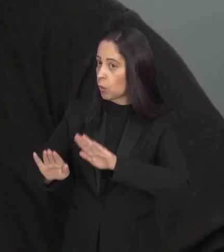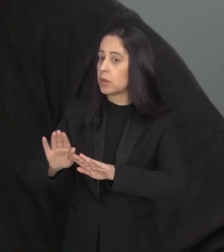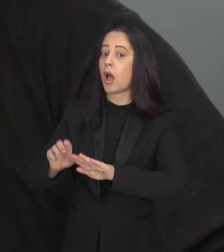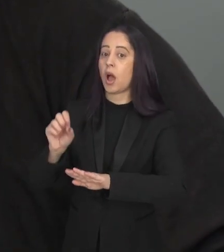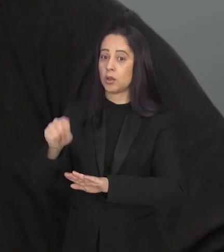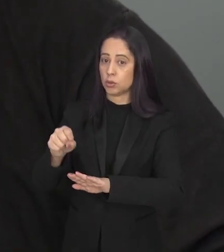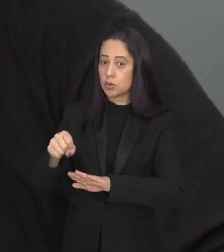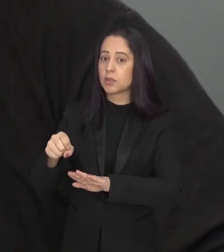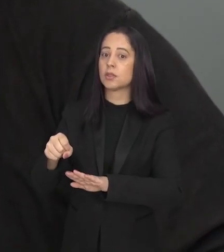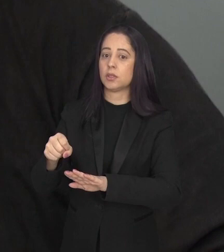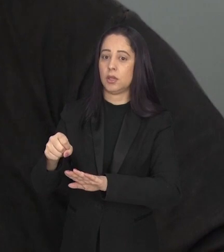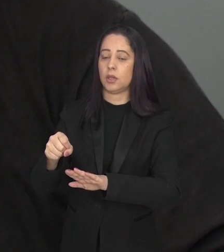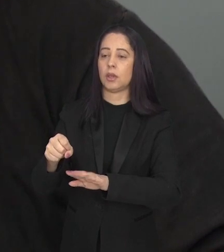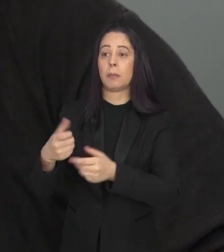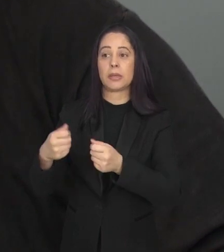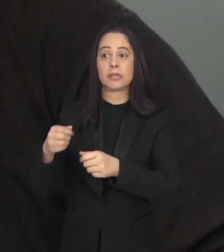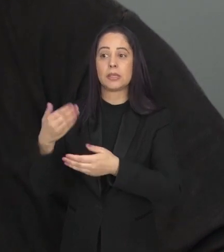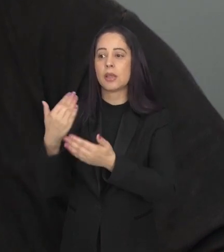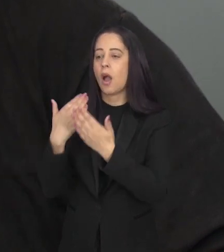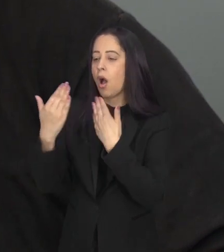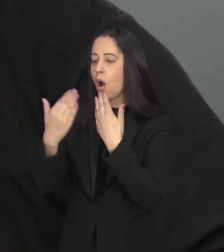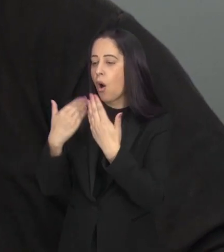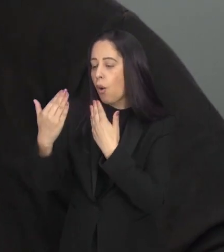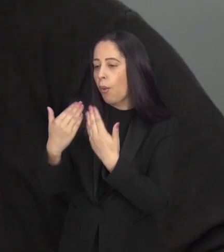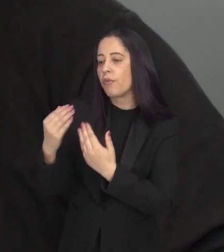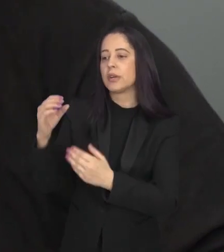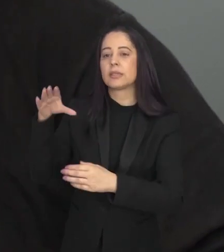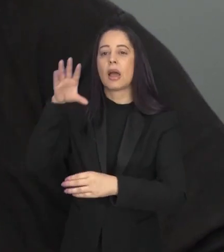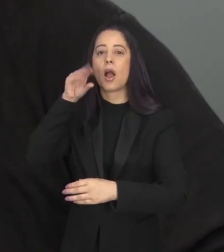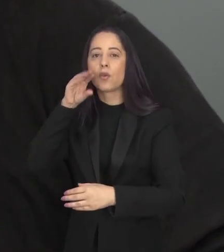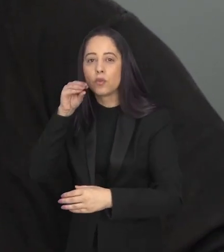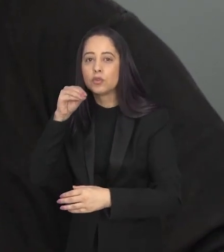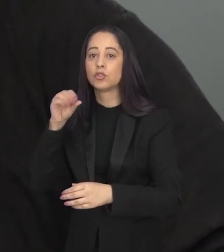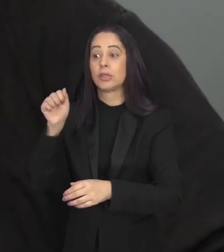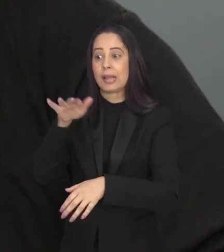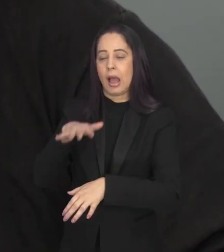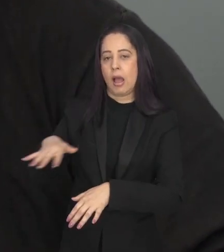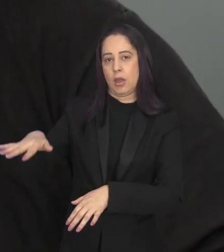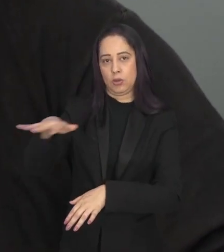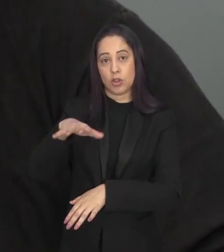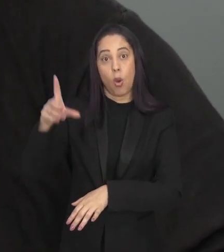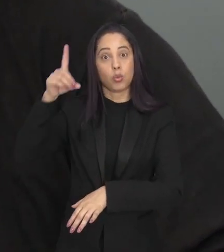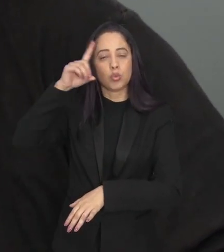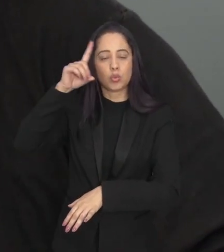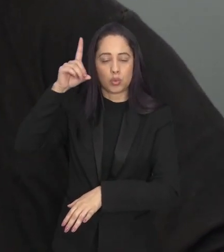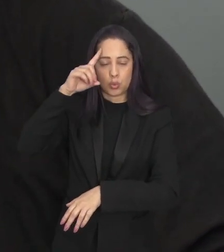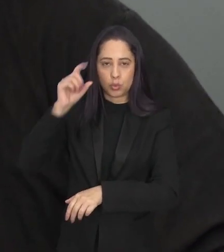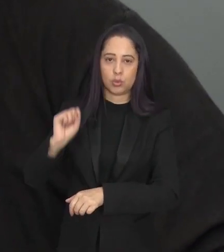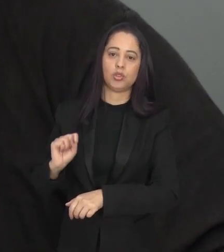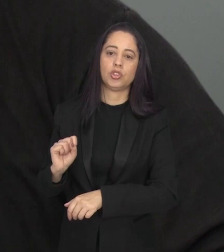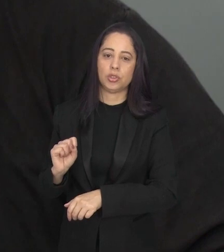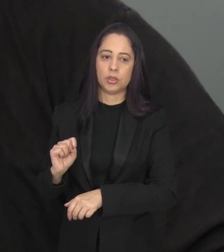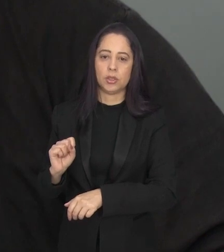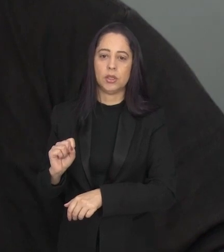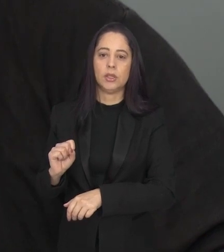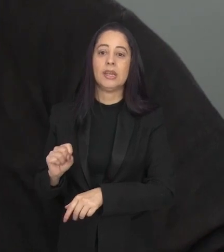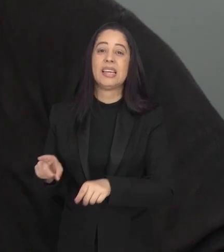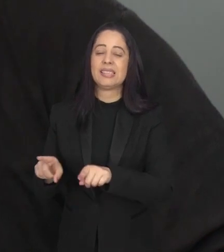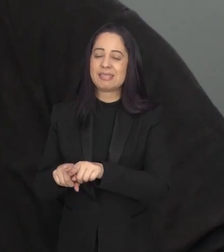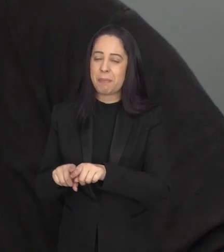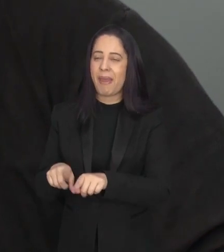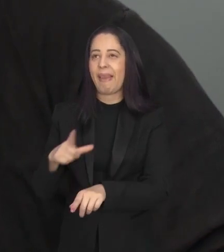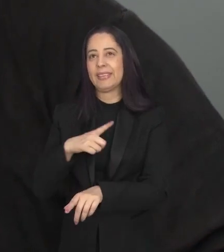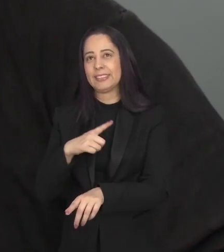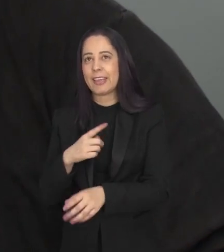uma conversa, mas uma conversa muito ampla, não só voltada também para as grandes empresas, mas para o uso em geral, para o dia a dia. E